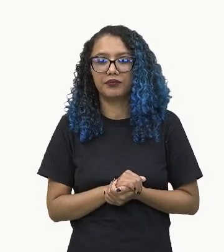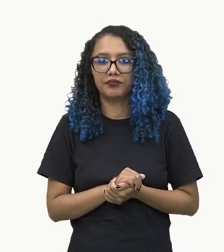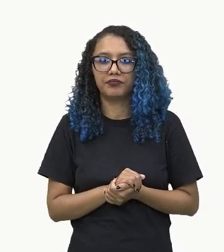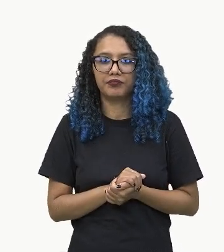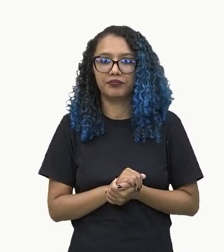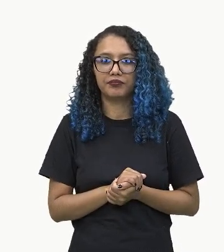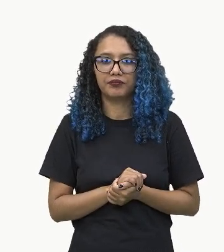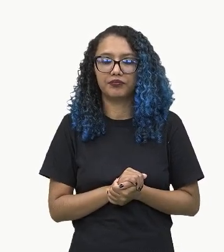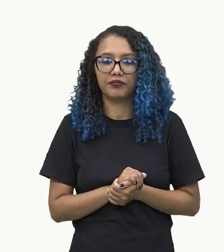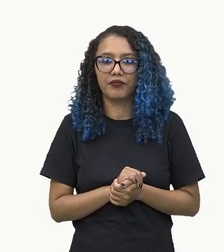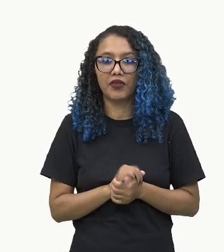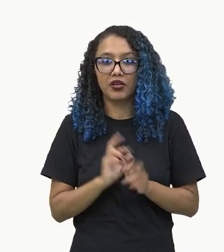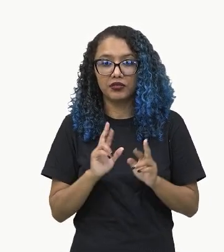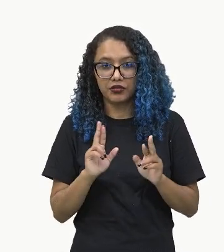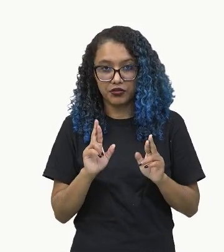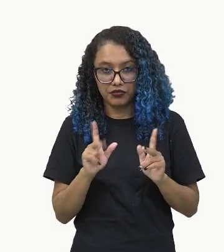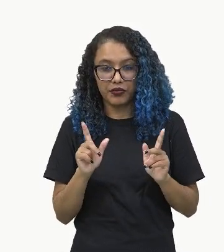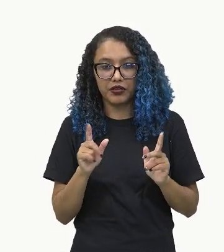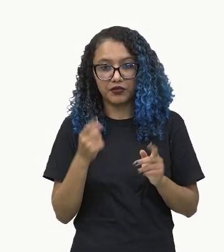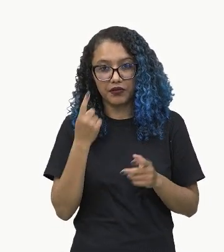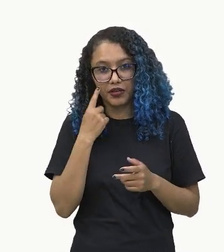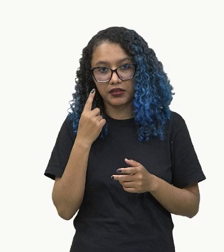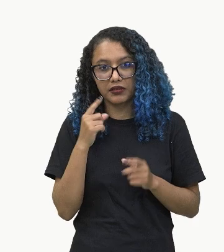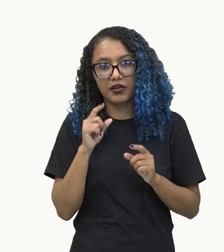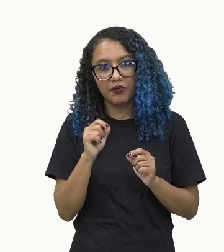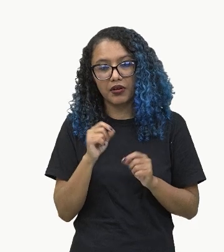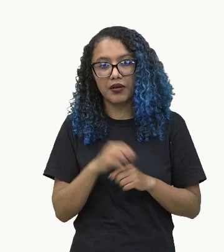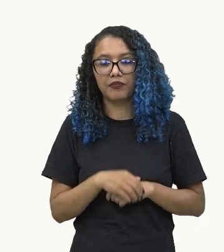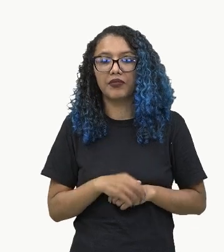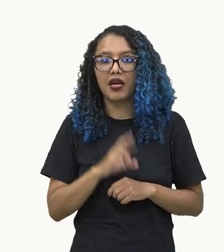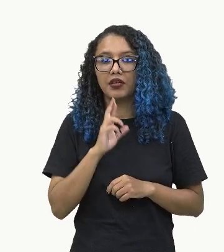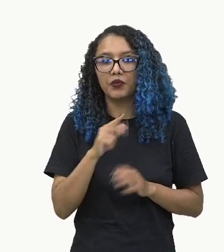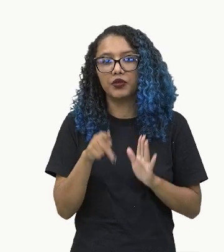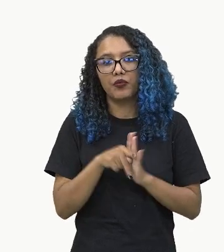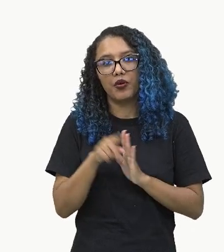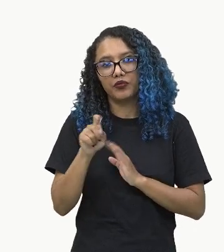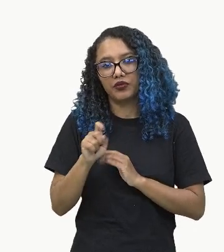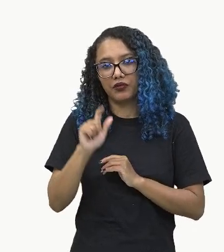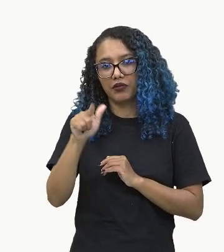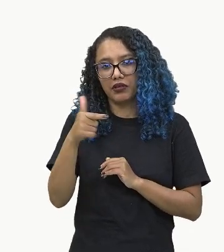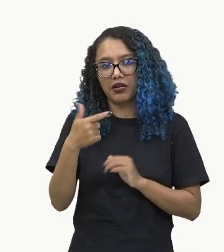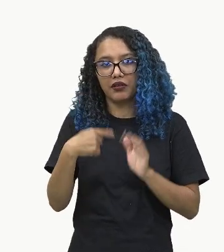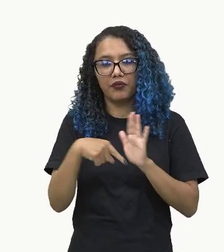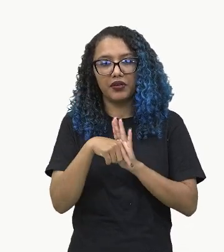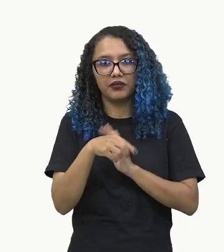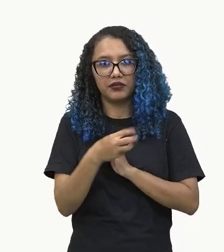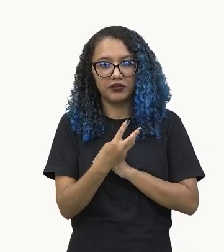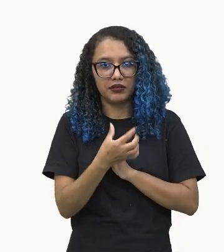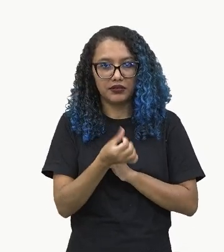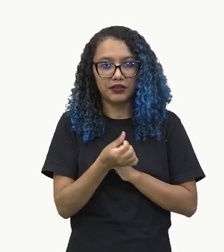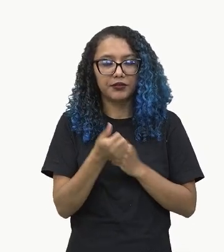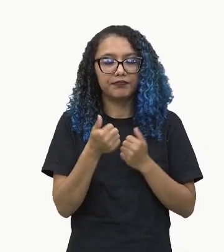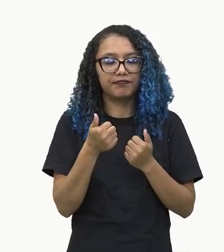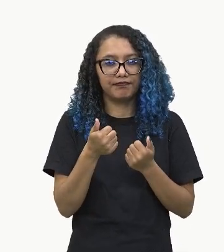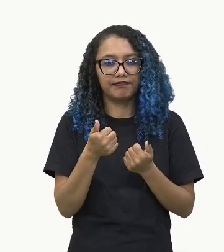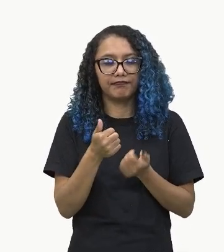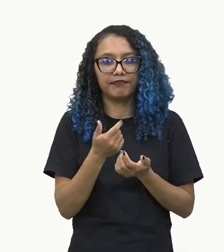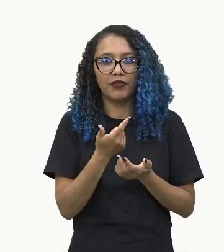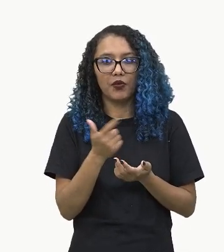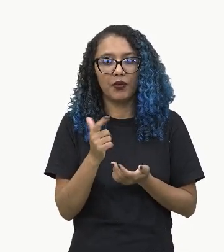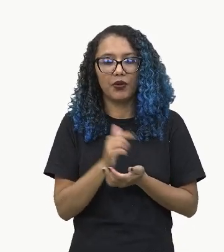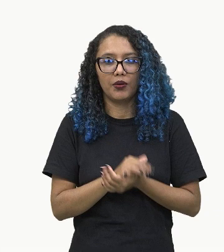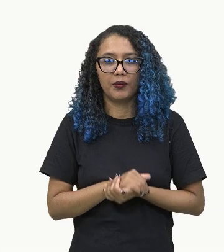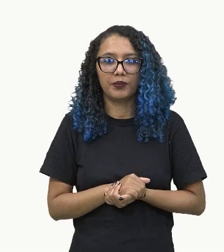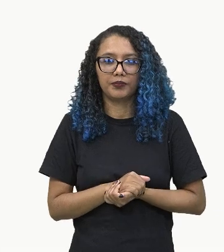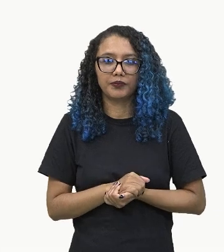de x ao quadrado menos 36. Tudo bem? Vamos ver aqui mais